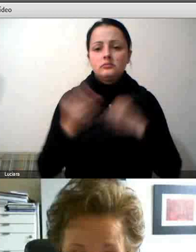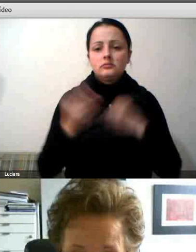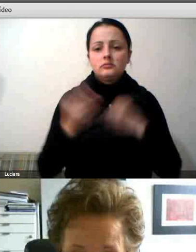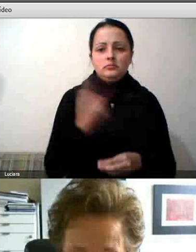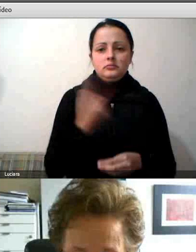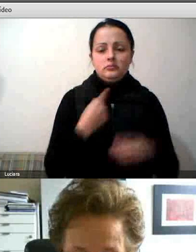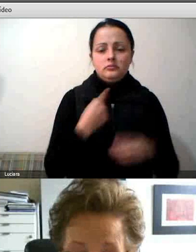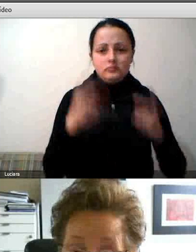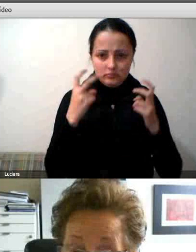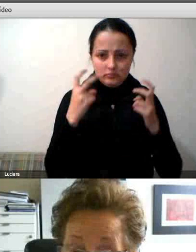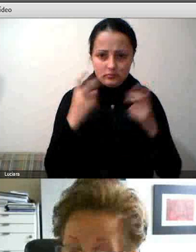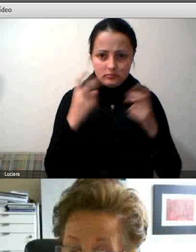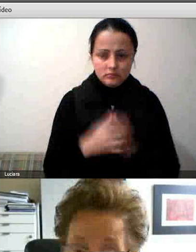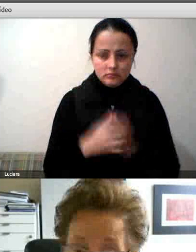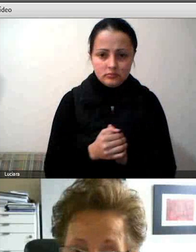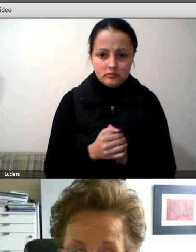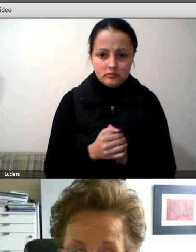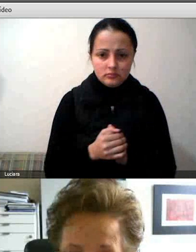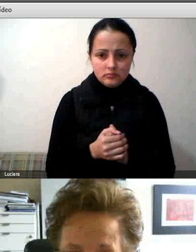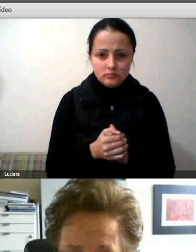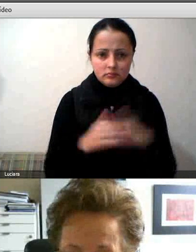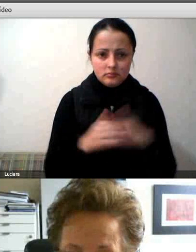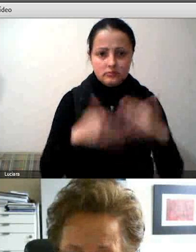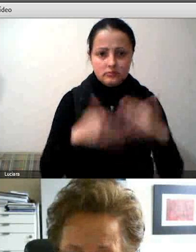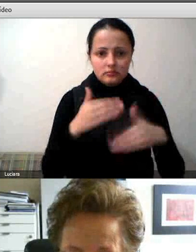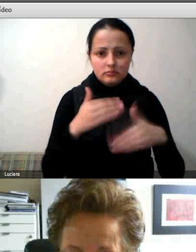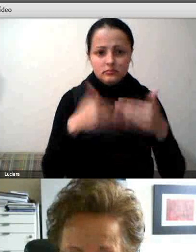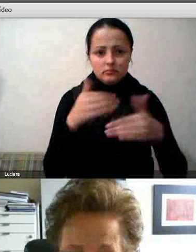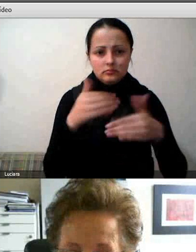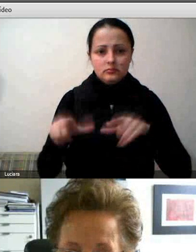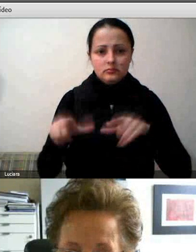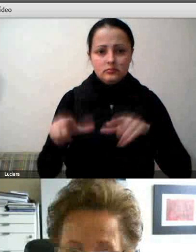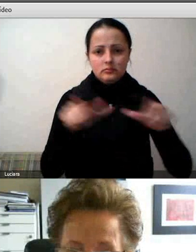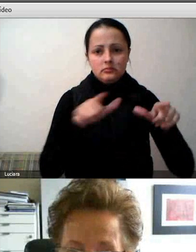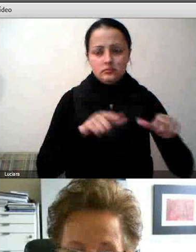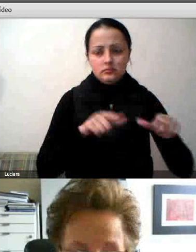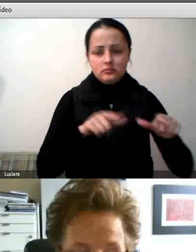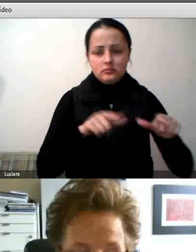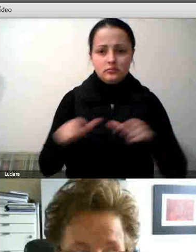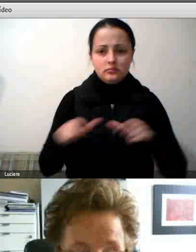perceptiva. Mas uma outra descoberta da epistemologia genética